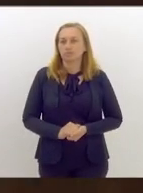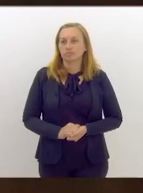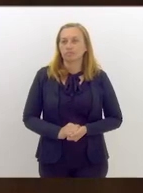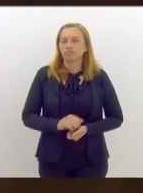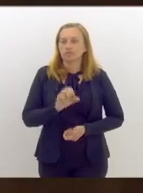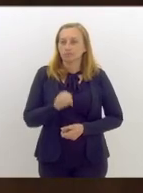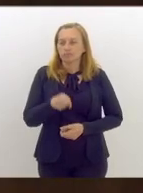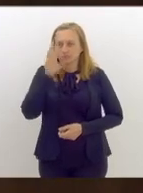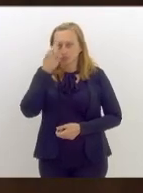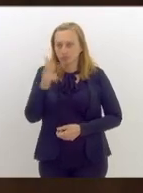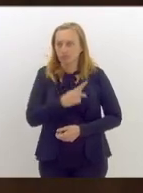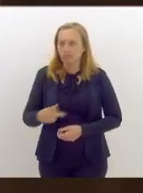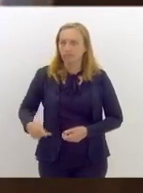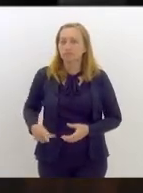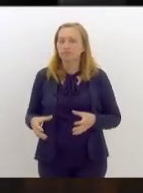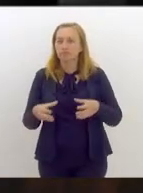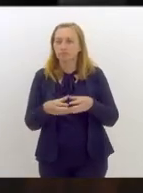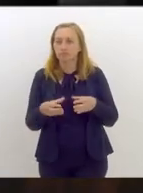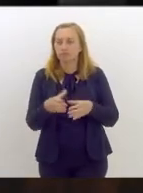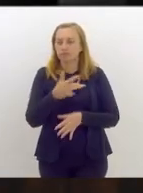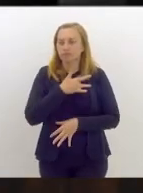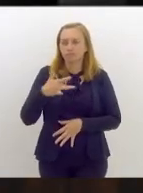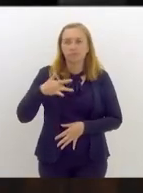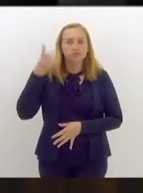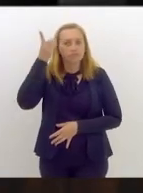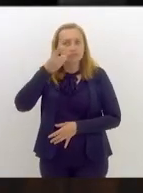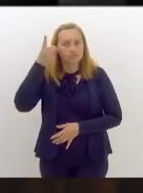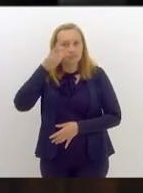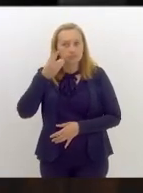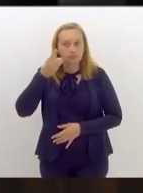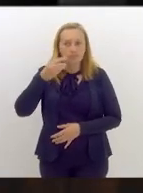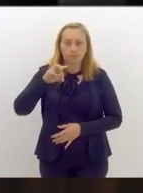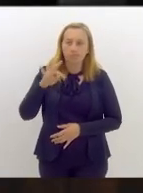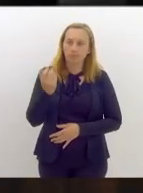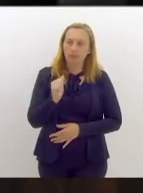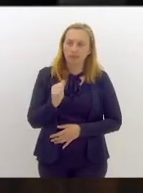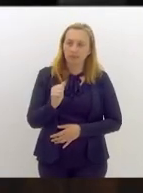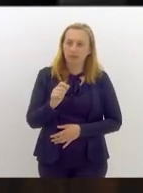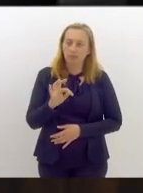Parecer favorável, presidente. Pela Comissão de Saúde, deputada Marta Rocha.